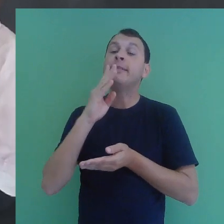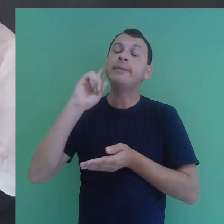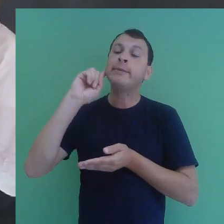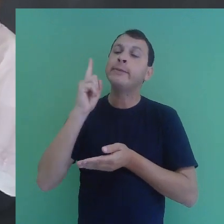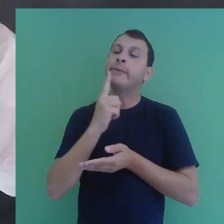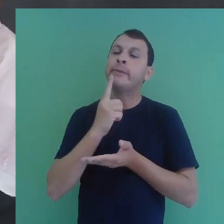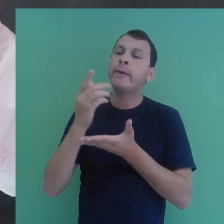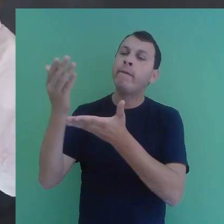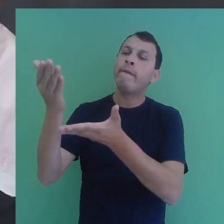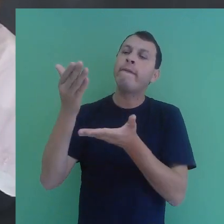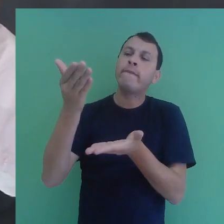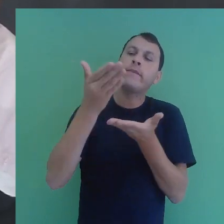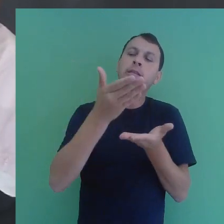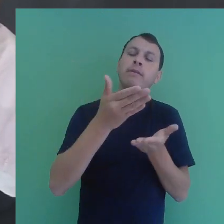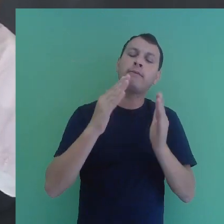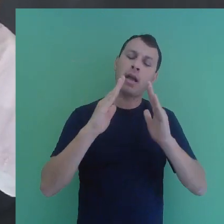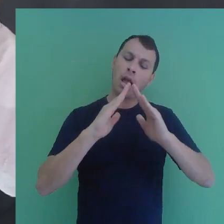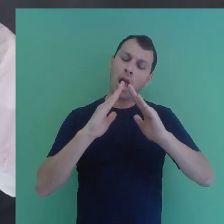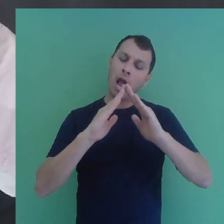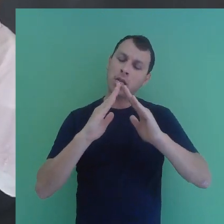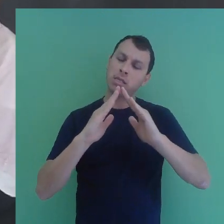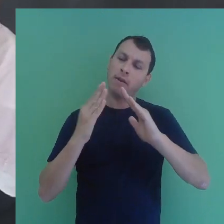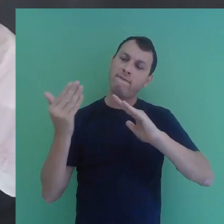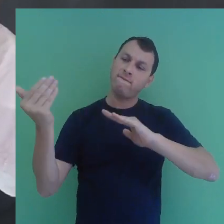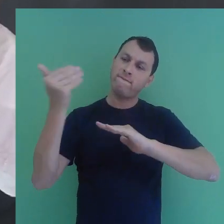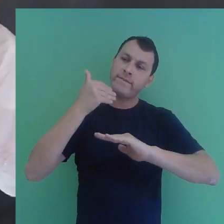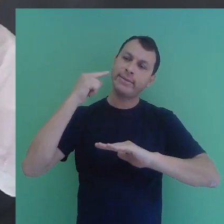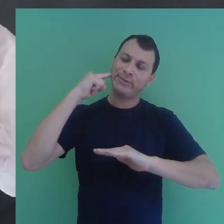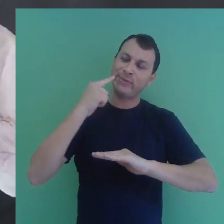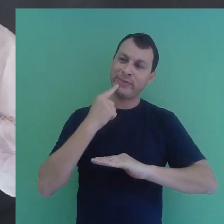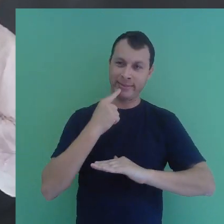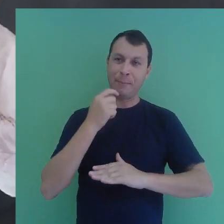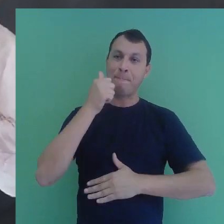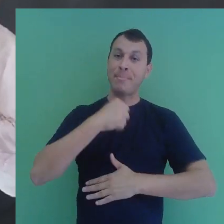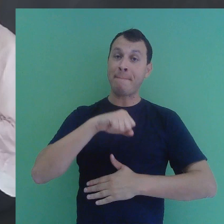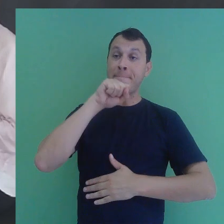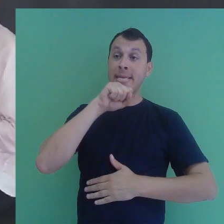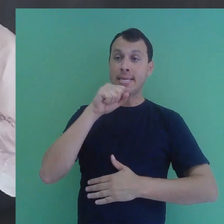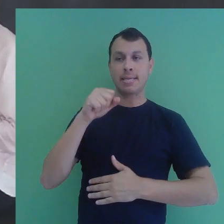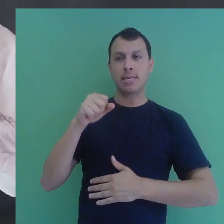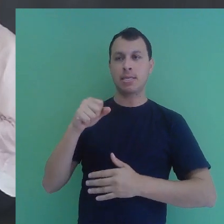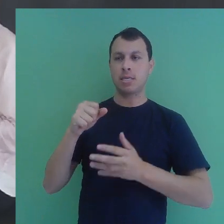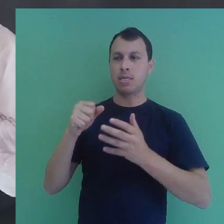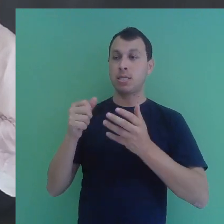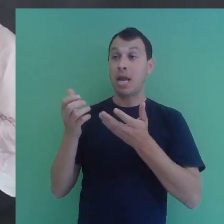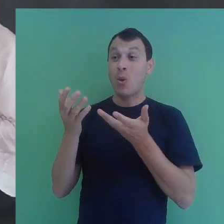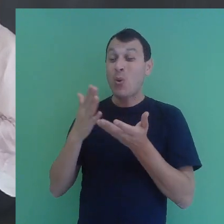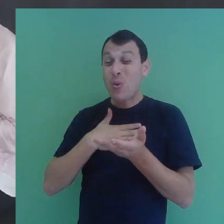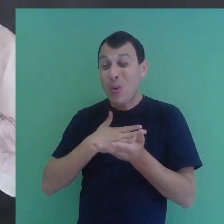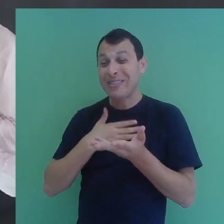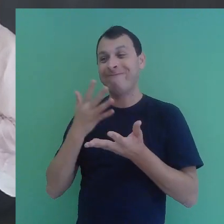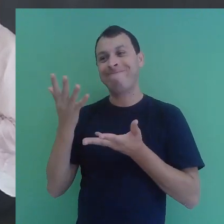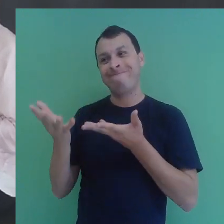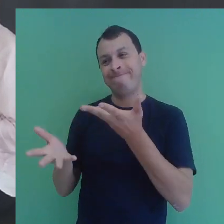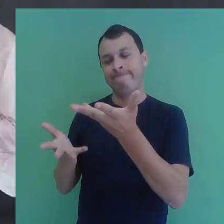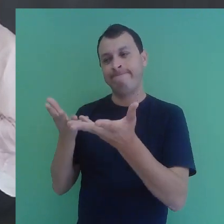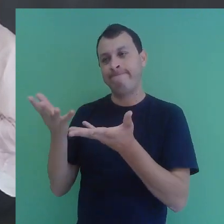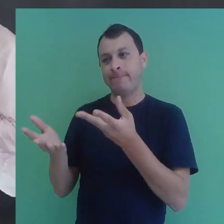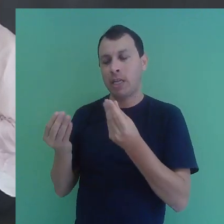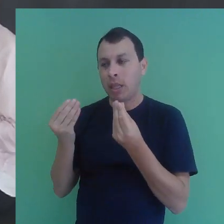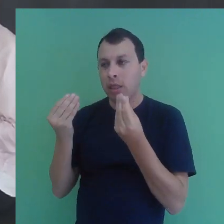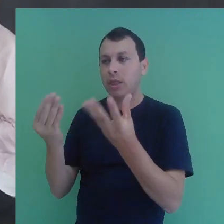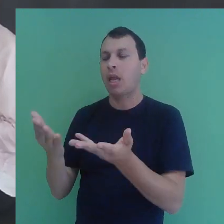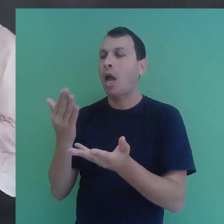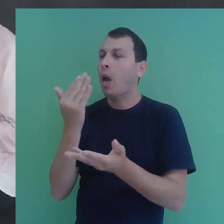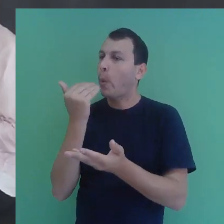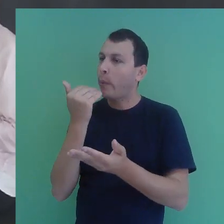eu convidava alguns amigos para ir lá em casa, surdos. E a minha mãe, ela é uma pessoa extremamente hospitaleira, né? Do modo como ela